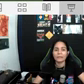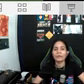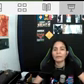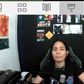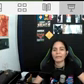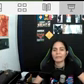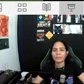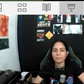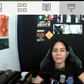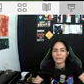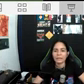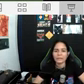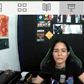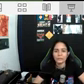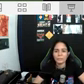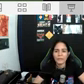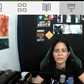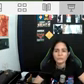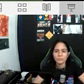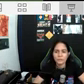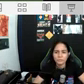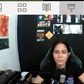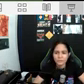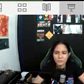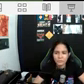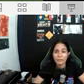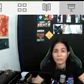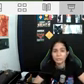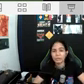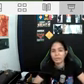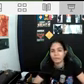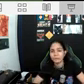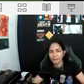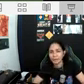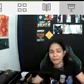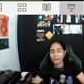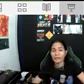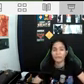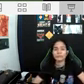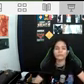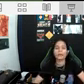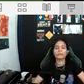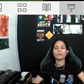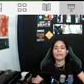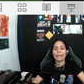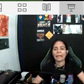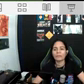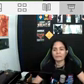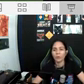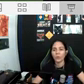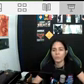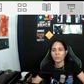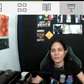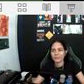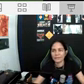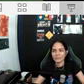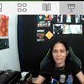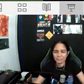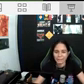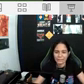resultados. Então, replicação implica em fazer o mesmo número de medições em sujeitos diferentes, que são chamados de réplicas